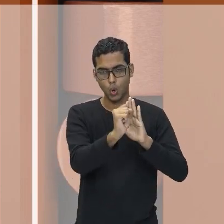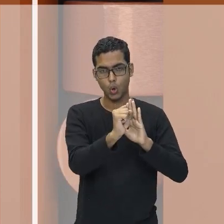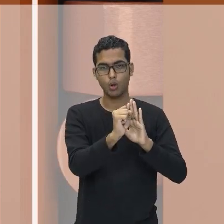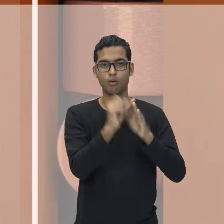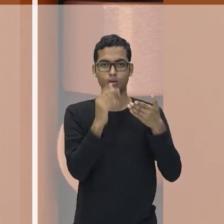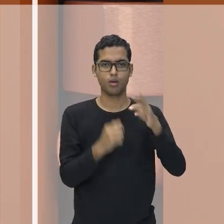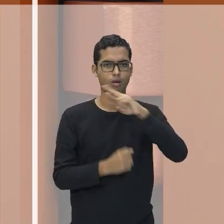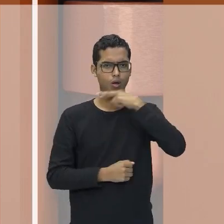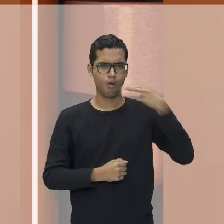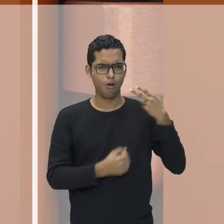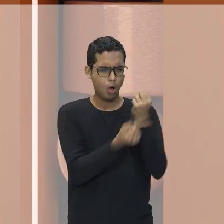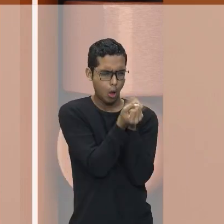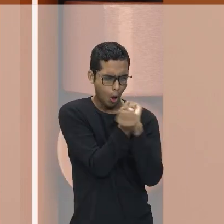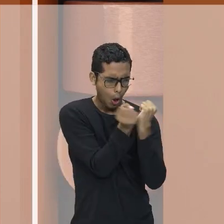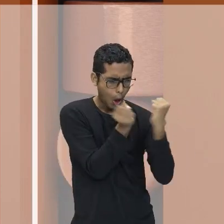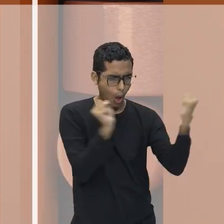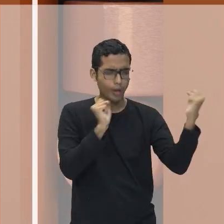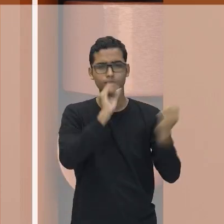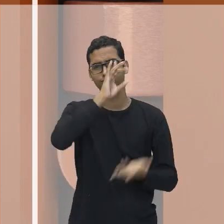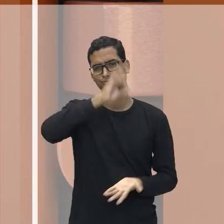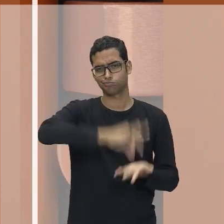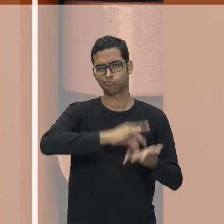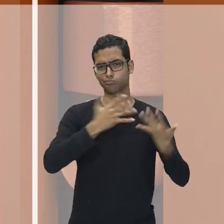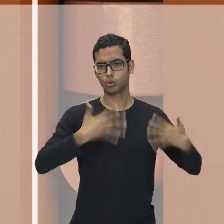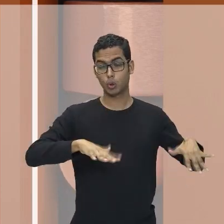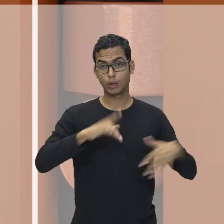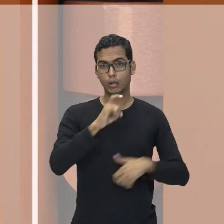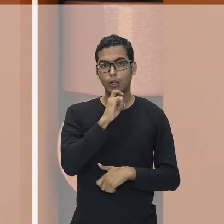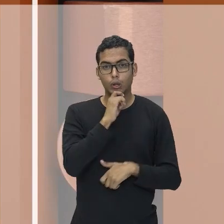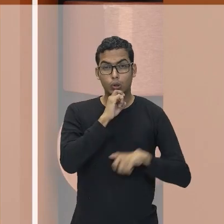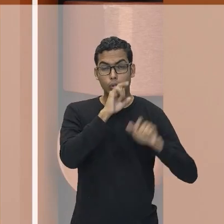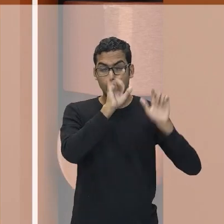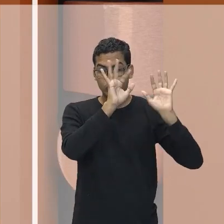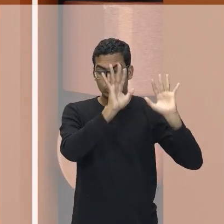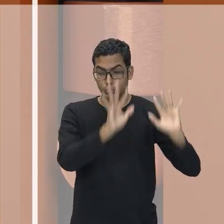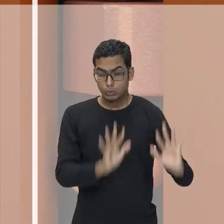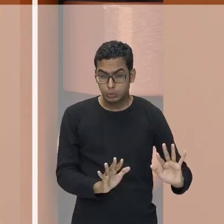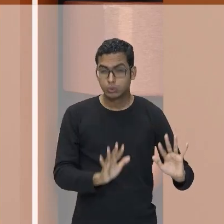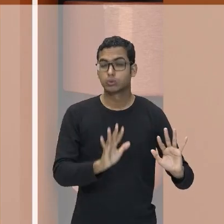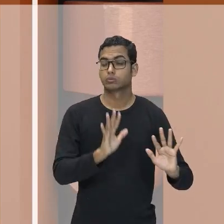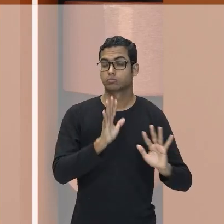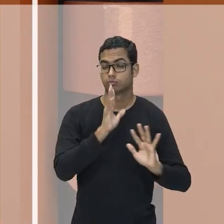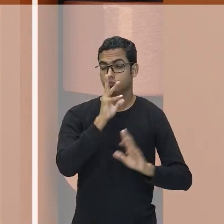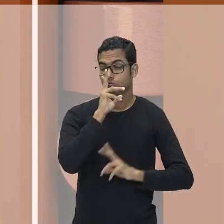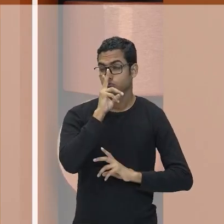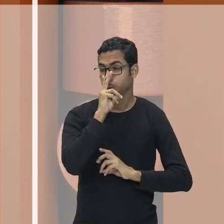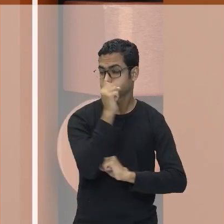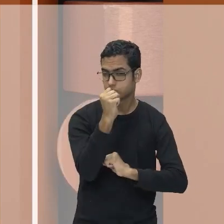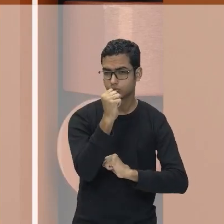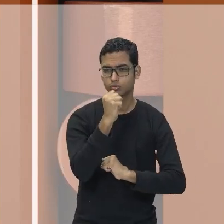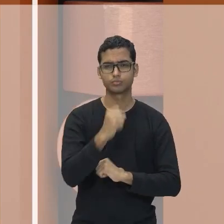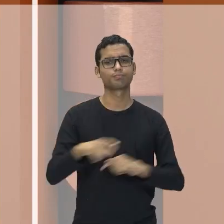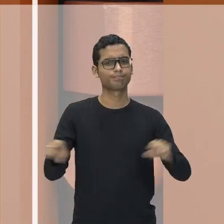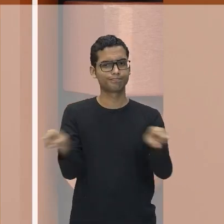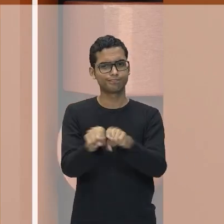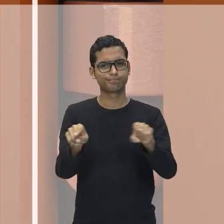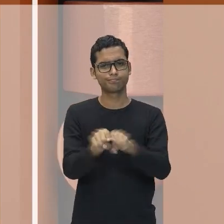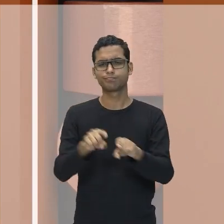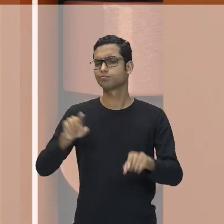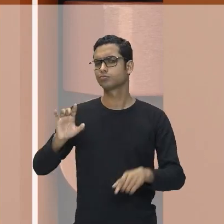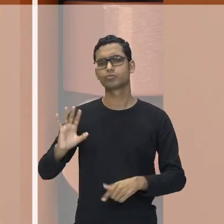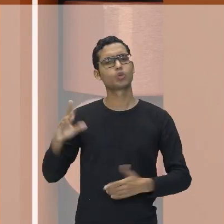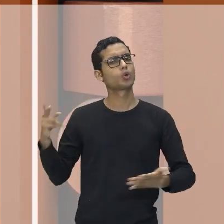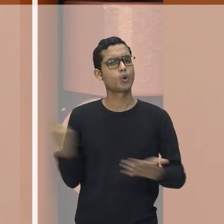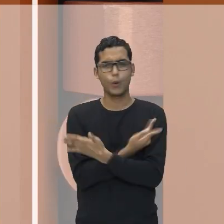um país muito grande, um país que tem um inverno rigorosíssimo, inclusive, gente. E aconteceu, galera,